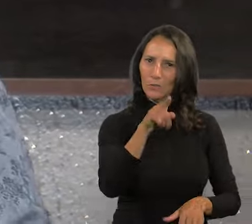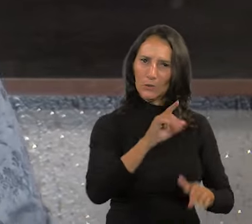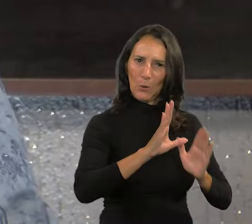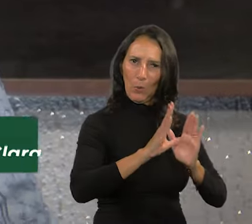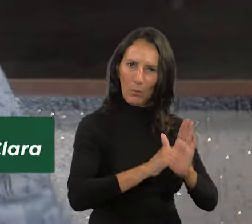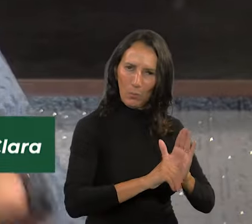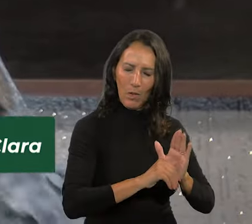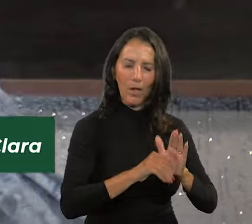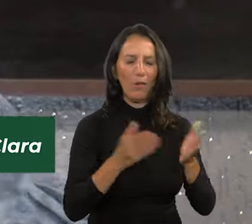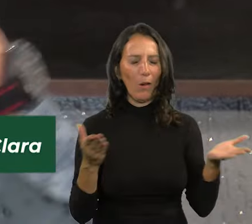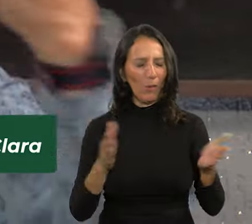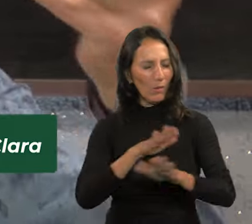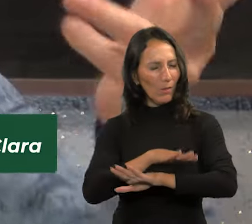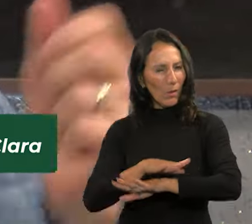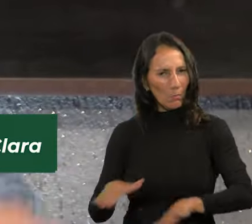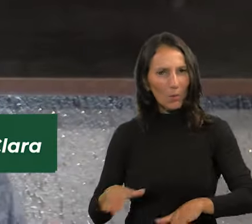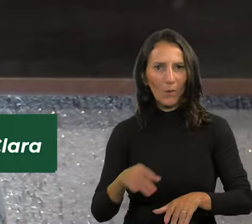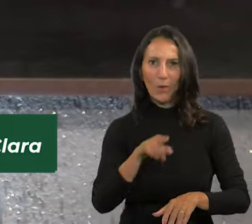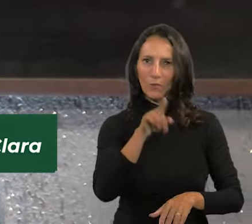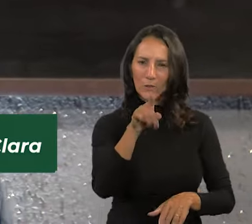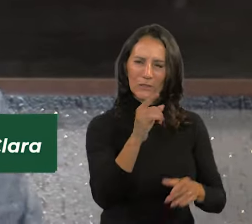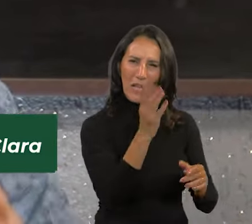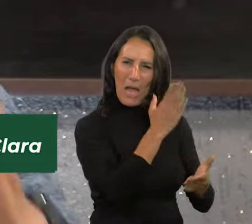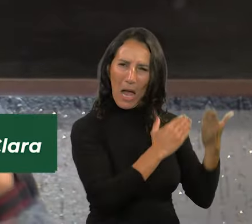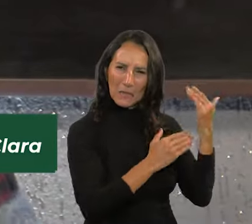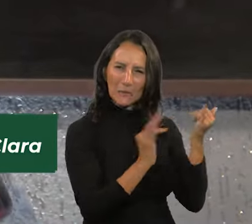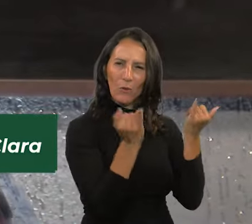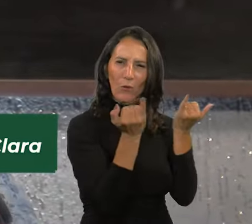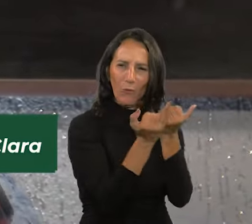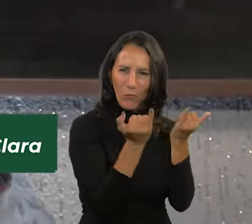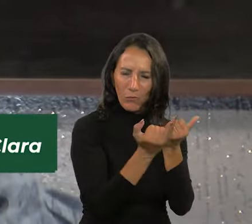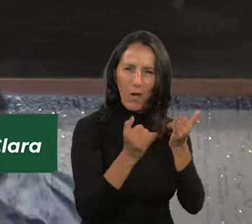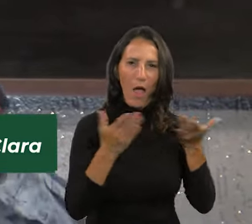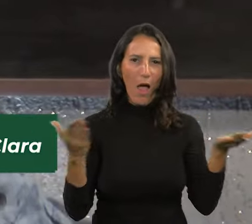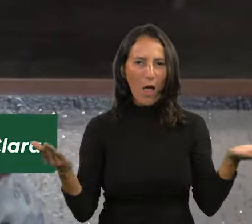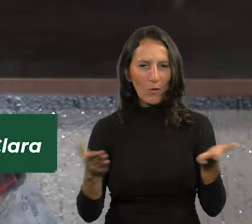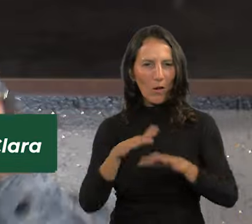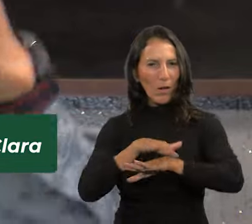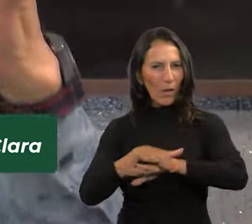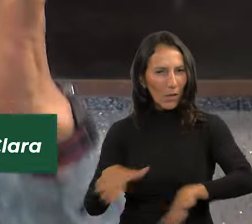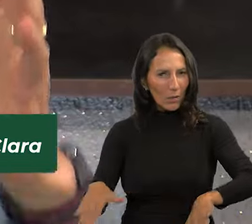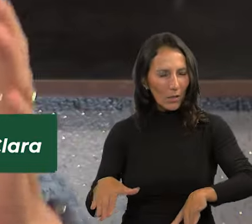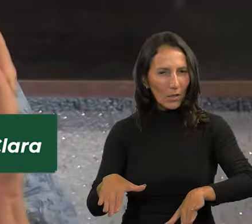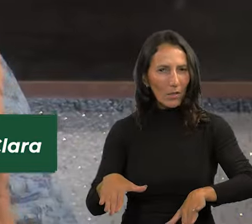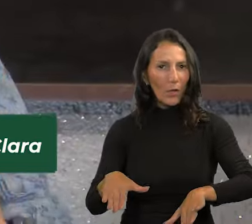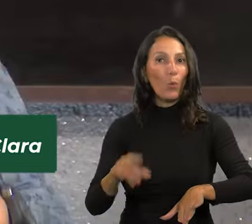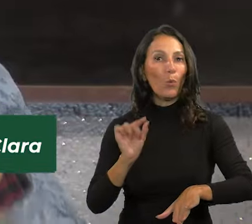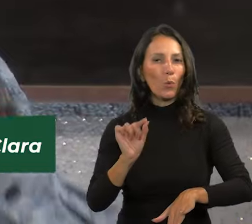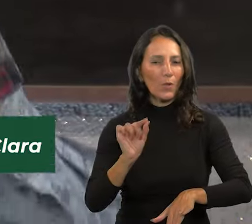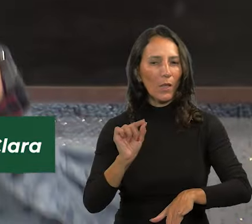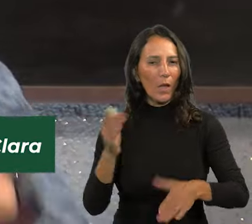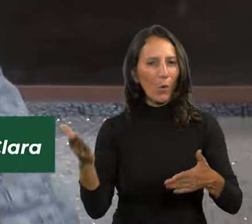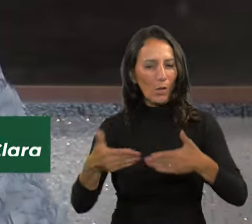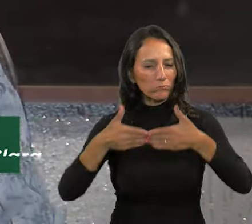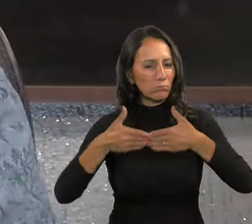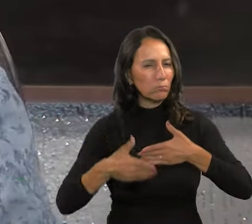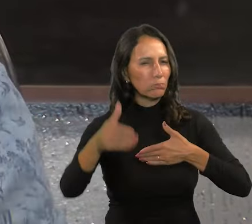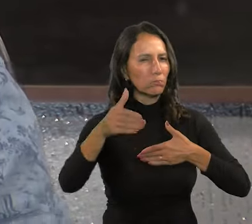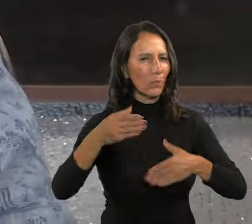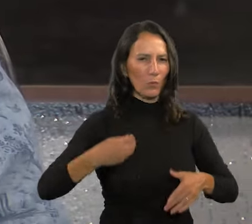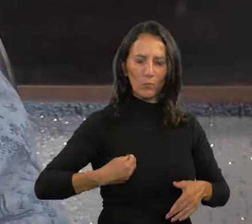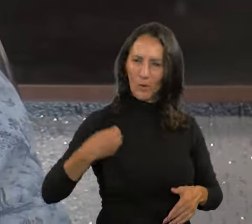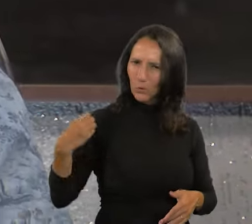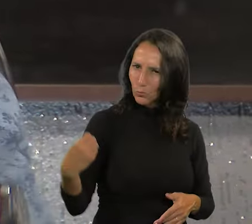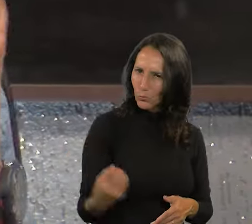seja mais. O que era fofoqueiro, não seja mais. O que significa? Uma nova direção, uma mudança de